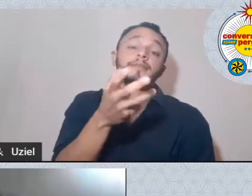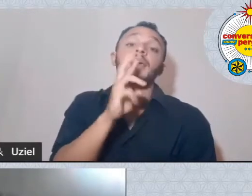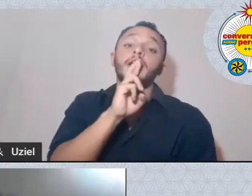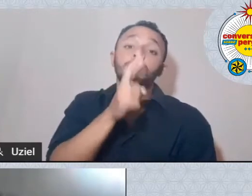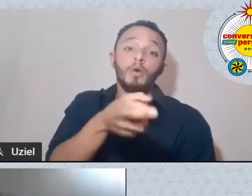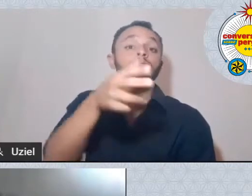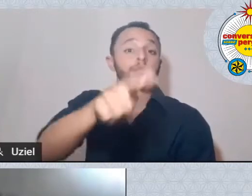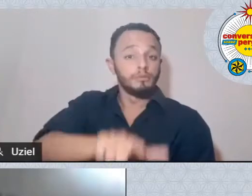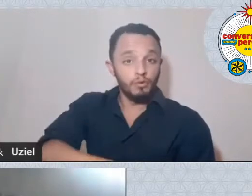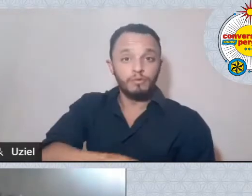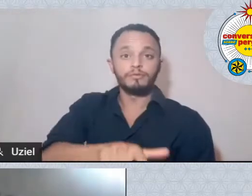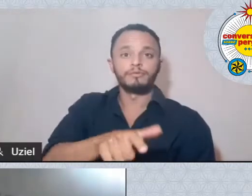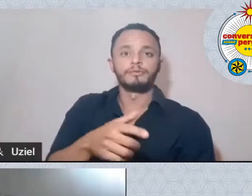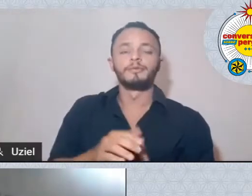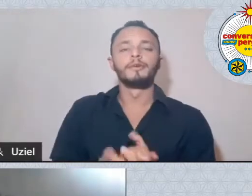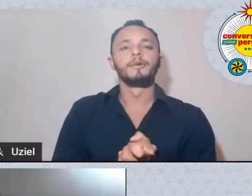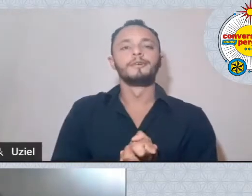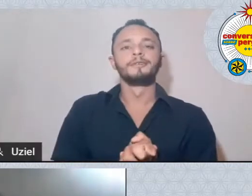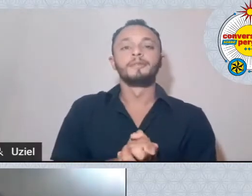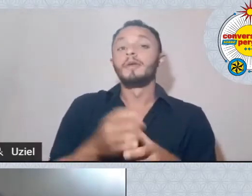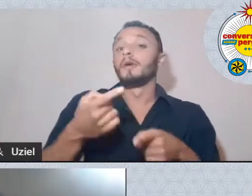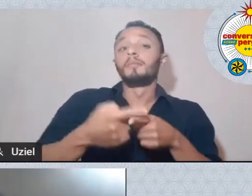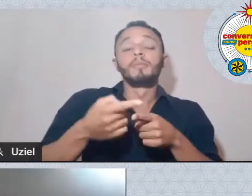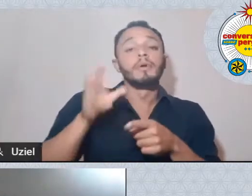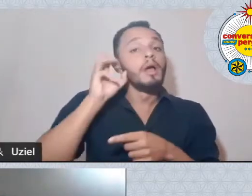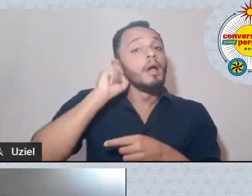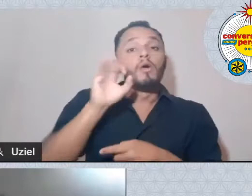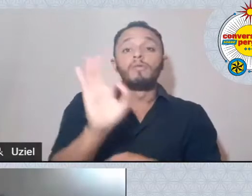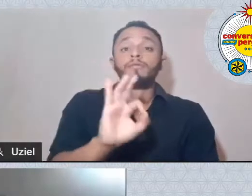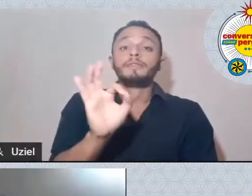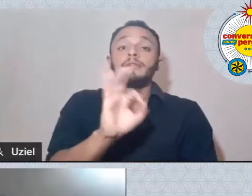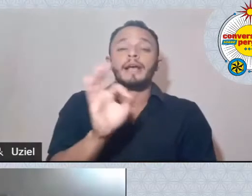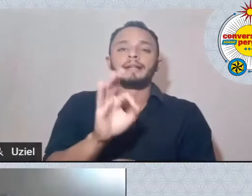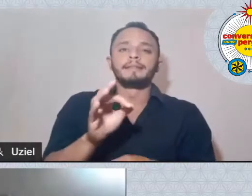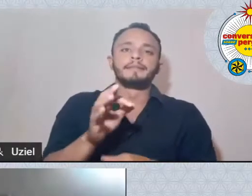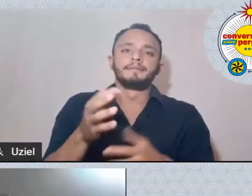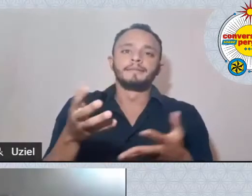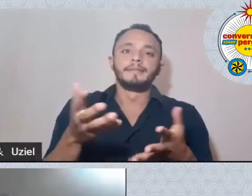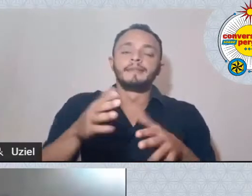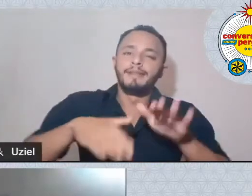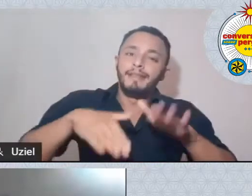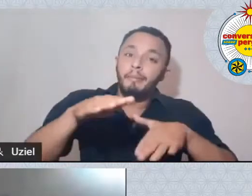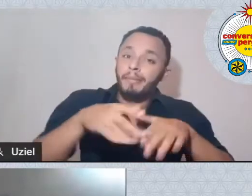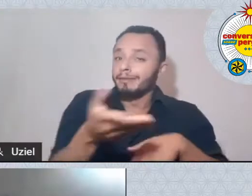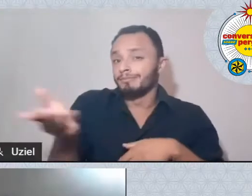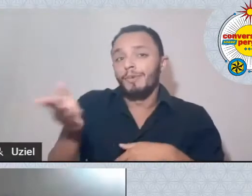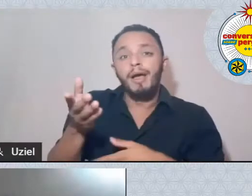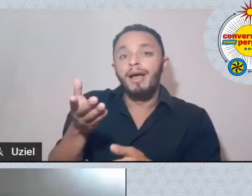rapidamente respondê-la novamente, porque eu acho que se eu não ouvir, imagino que a nossa audiência também não tenha ouvido.